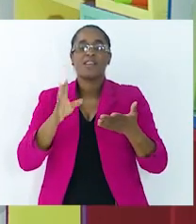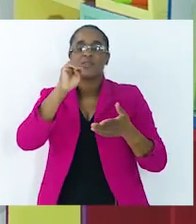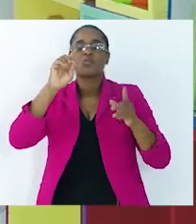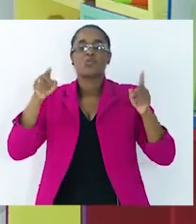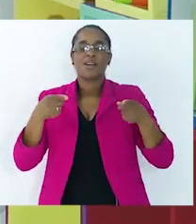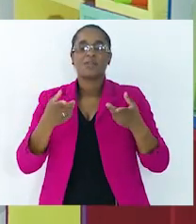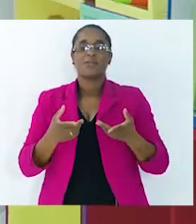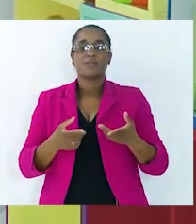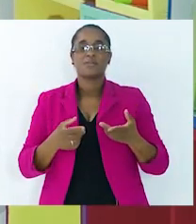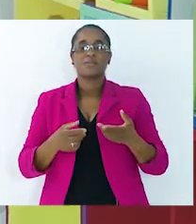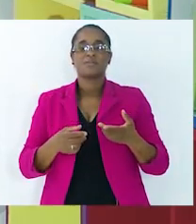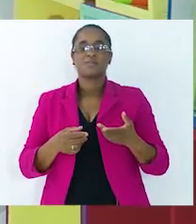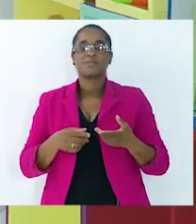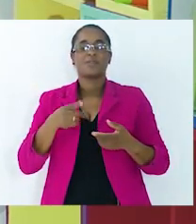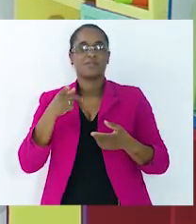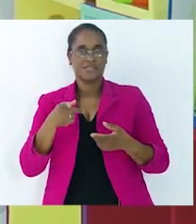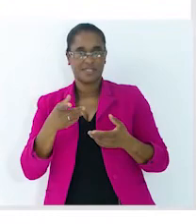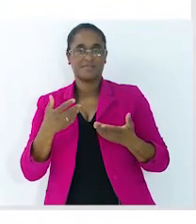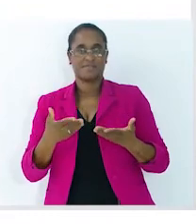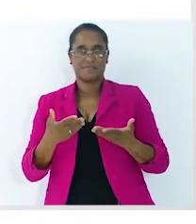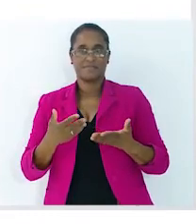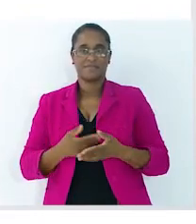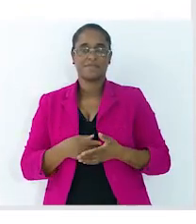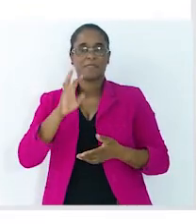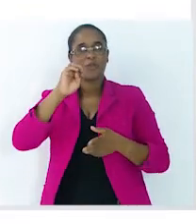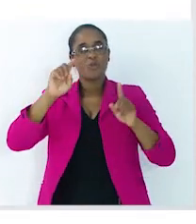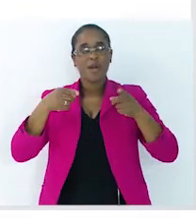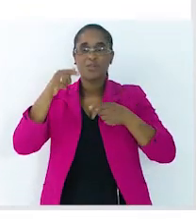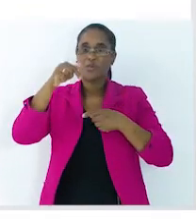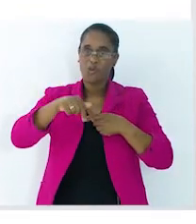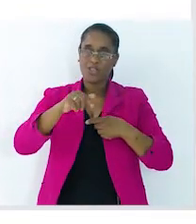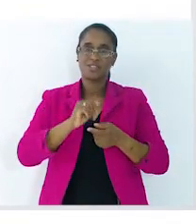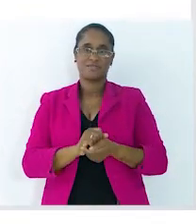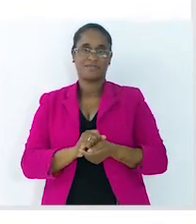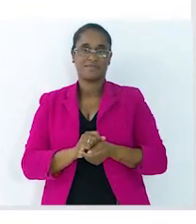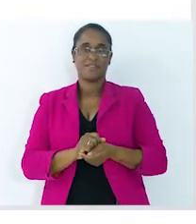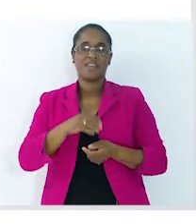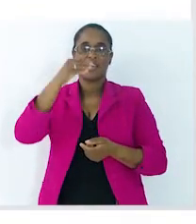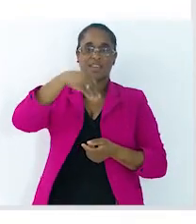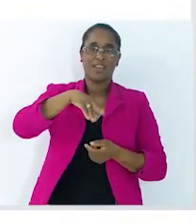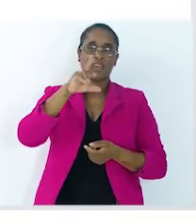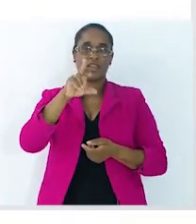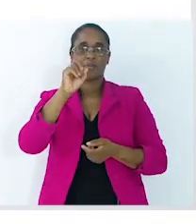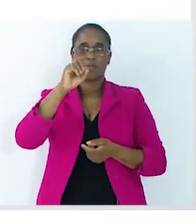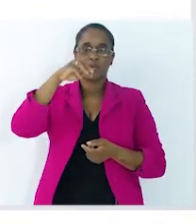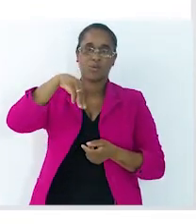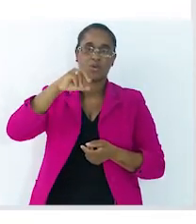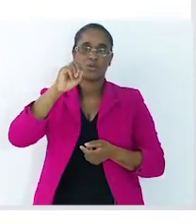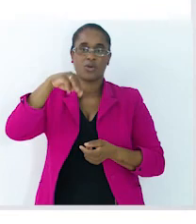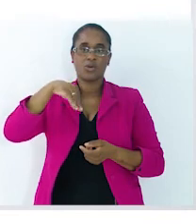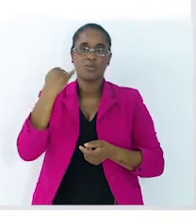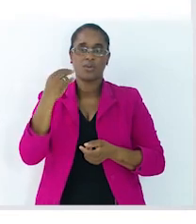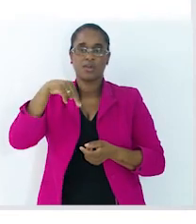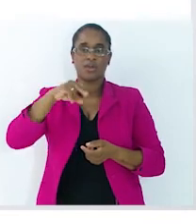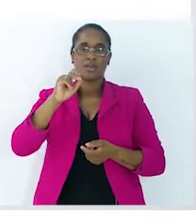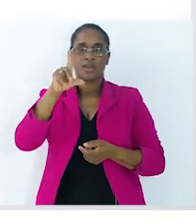sumário? Pois é. O sumário de hoje é pronominalização. Tá